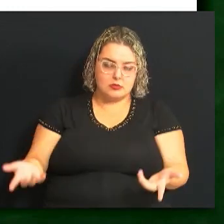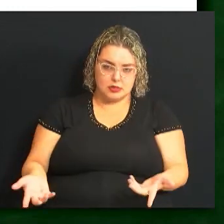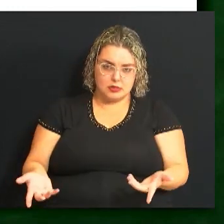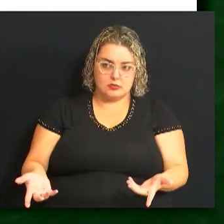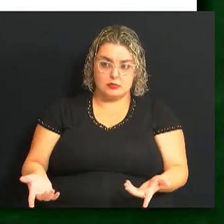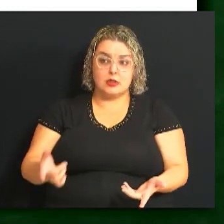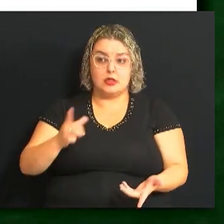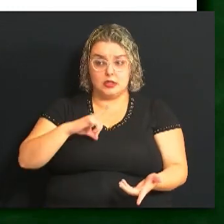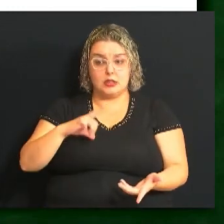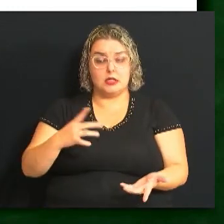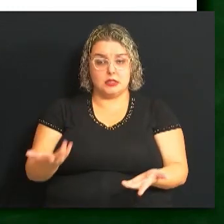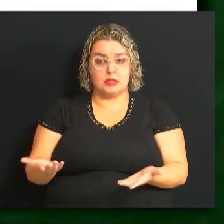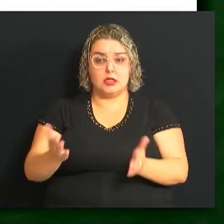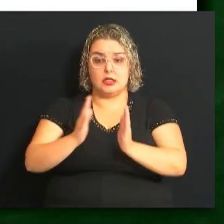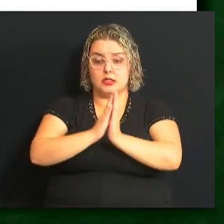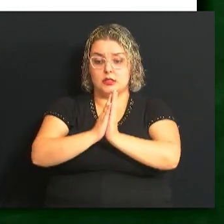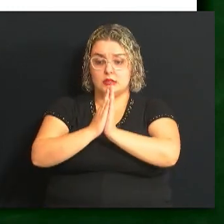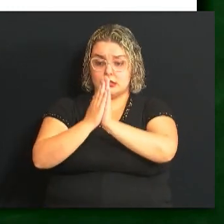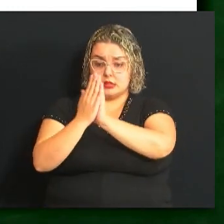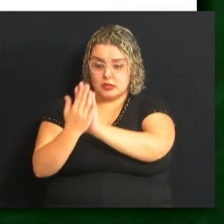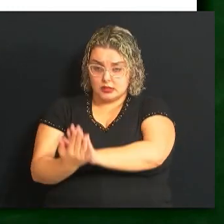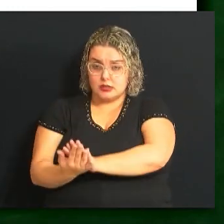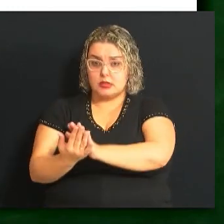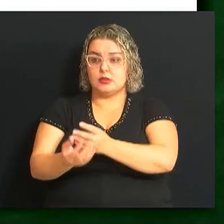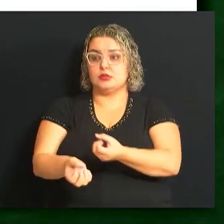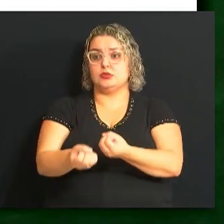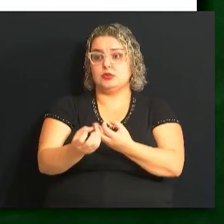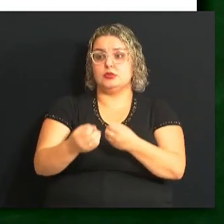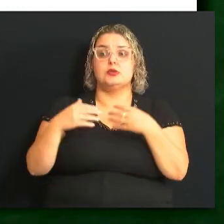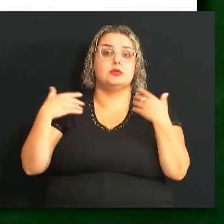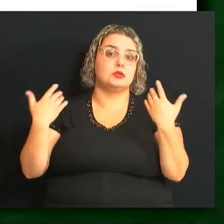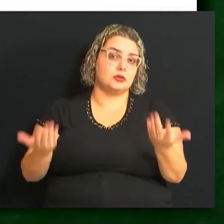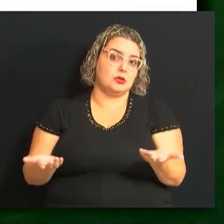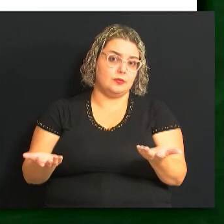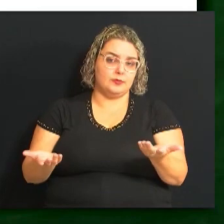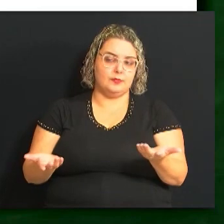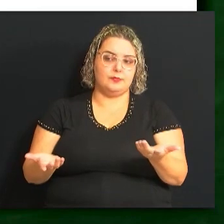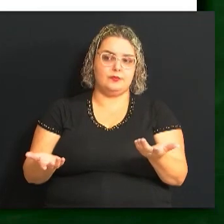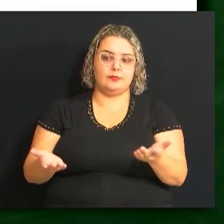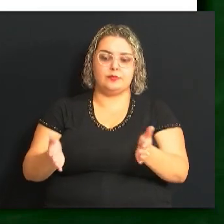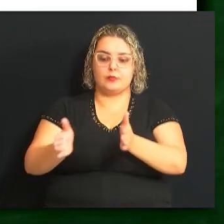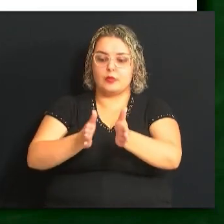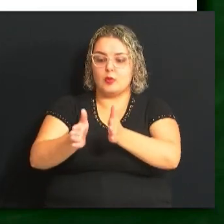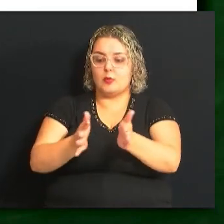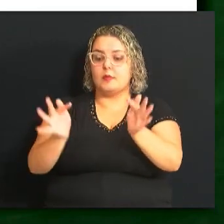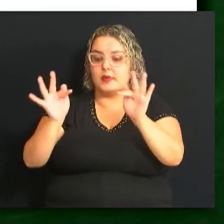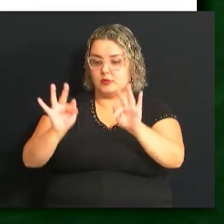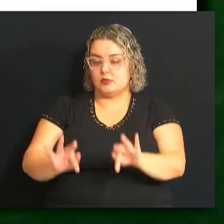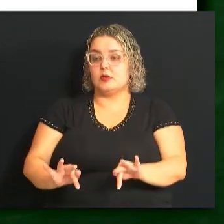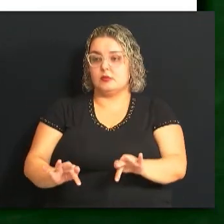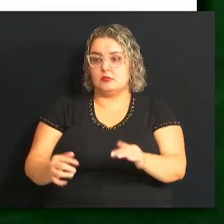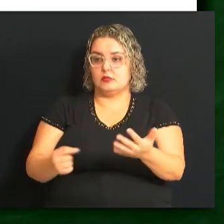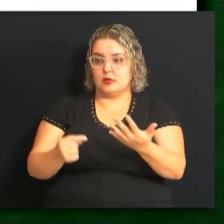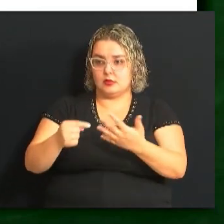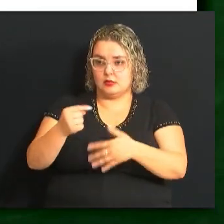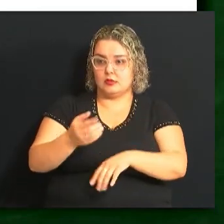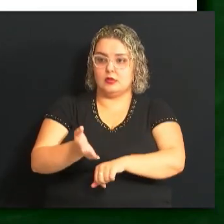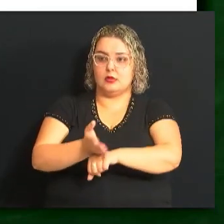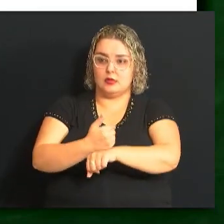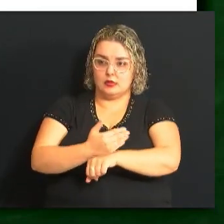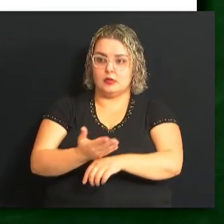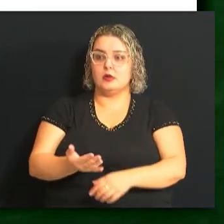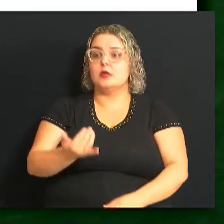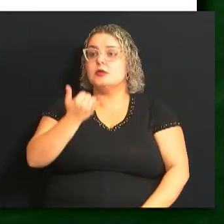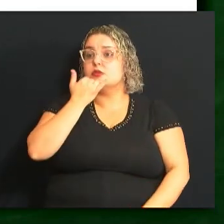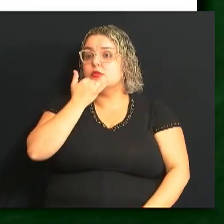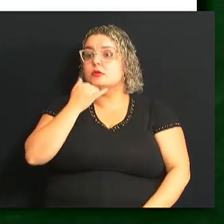justamente esse intercâmbio de informações. Então, a etapa final, uma das etapas preliminar, desculpe, é